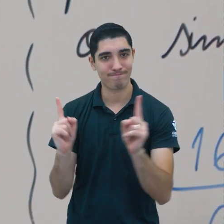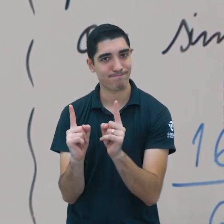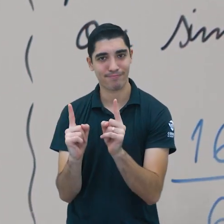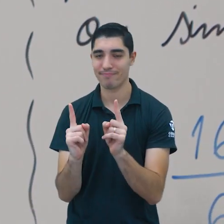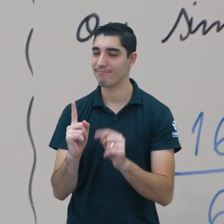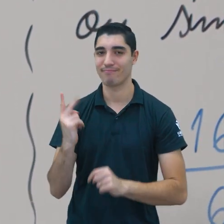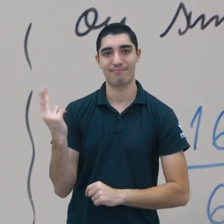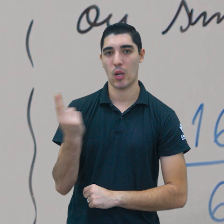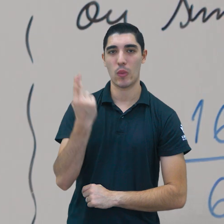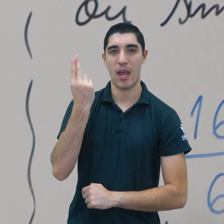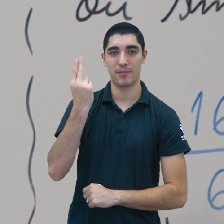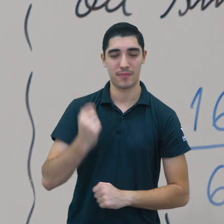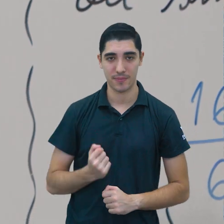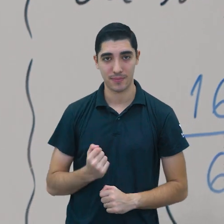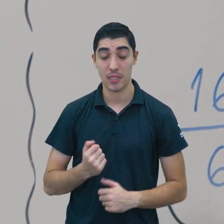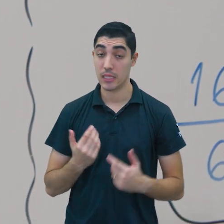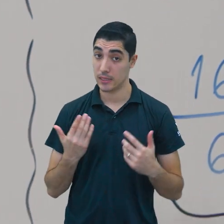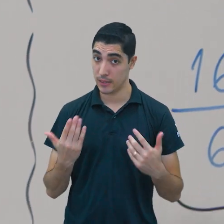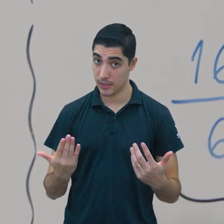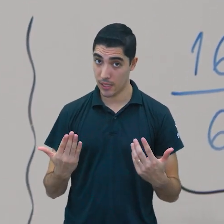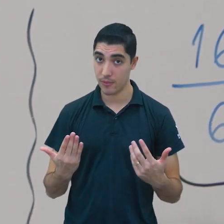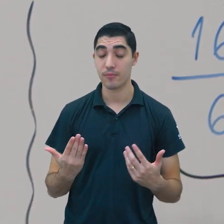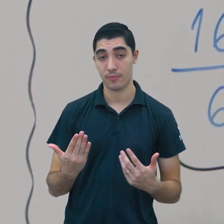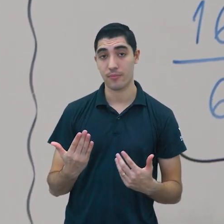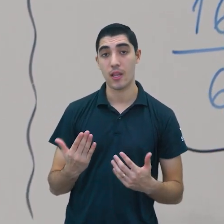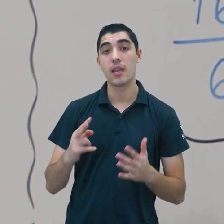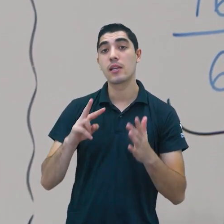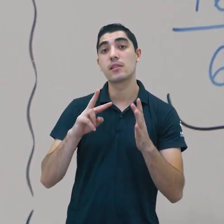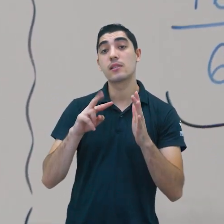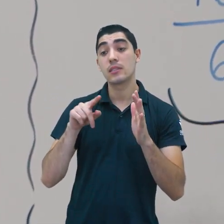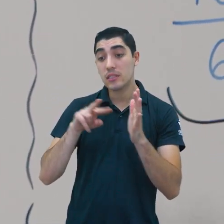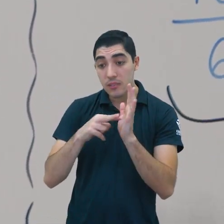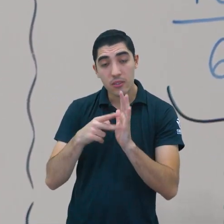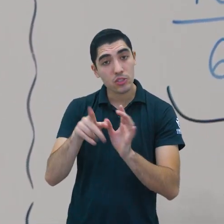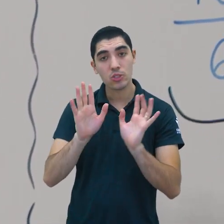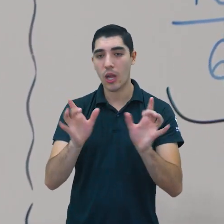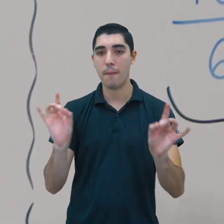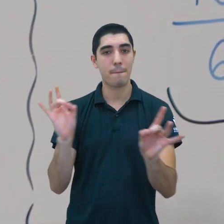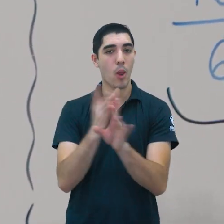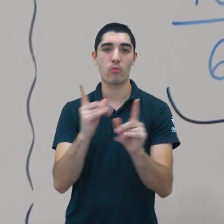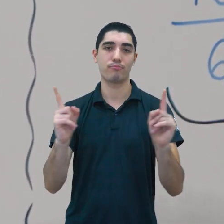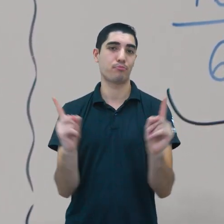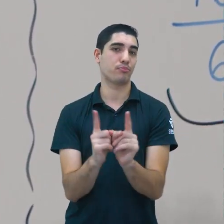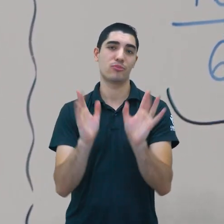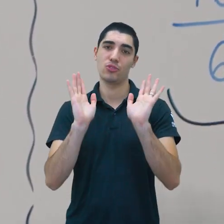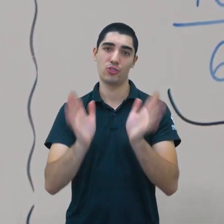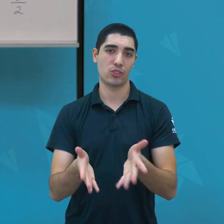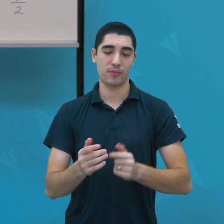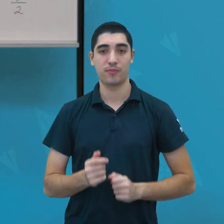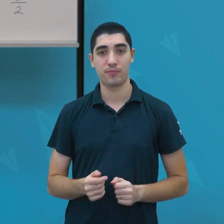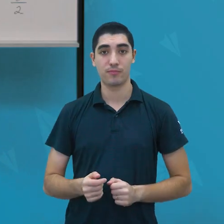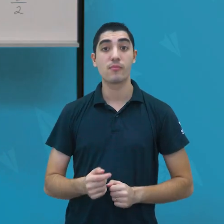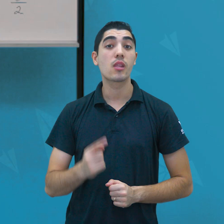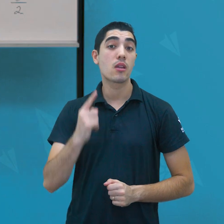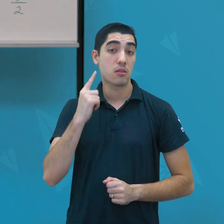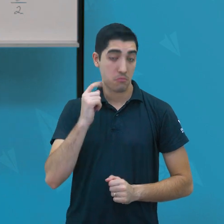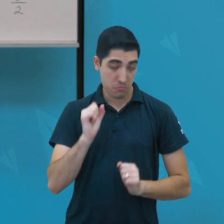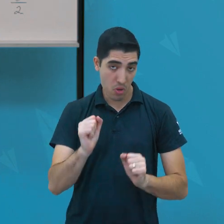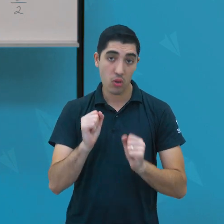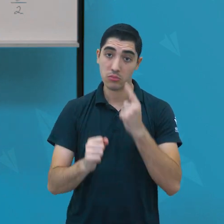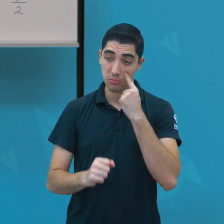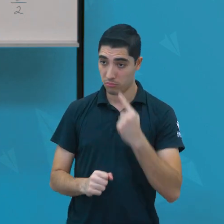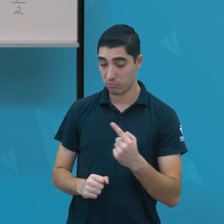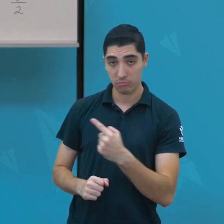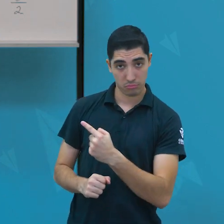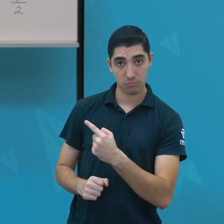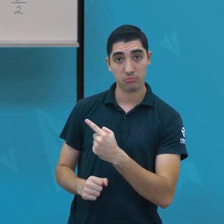Não pode mais ser simplificada. Ou seja, está na forma irredutível. Tá? Eu